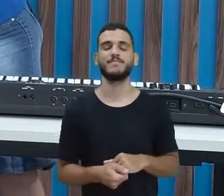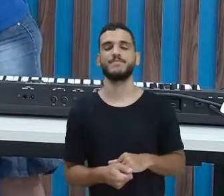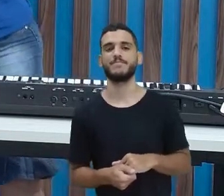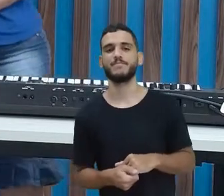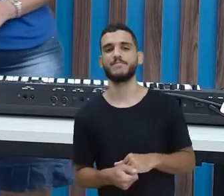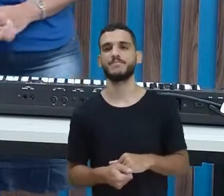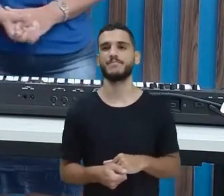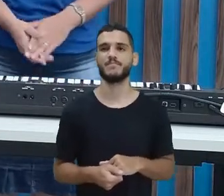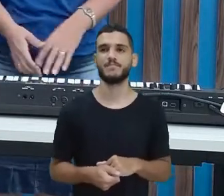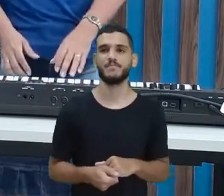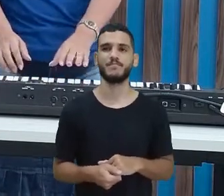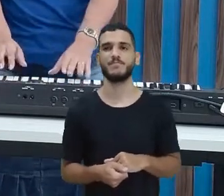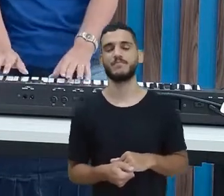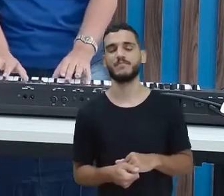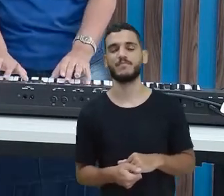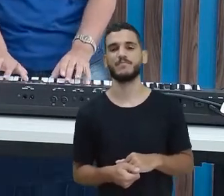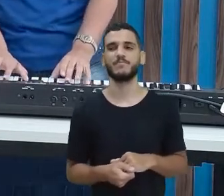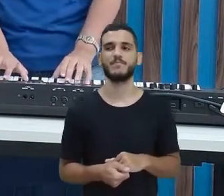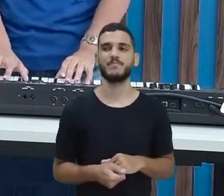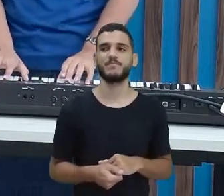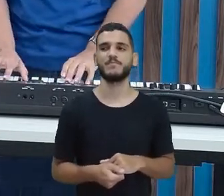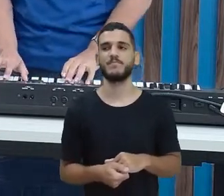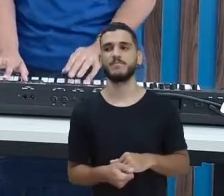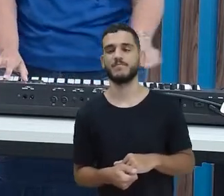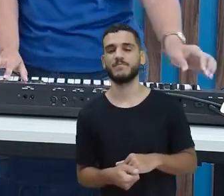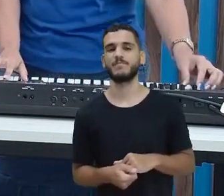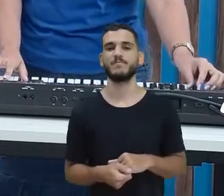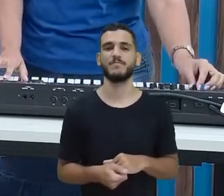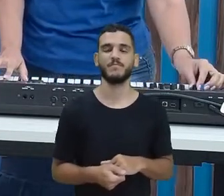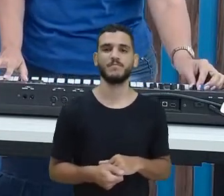viu? Vamos lá, Abigail.